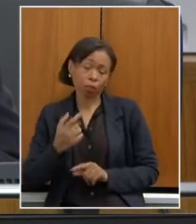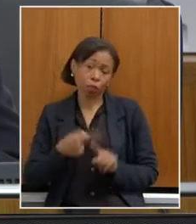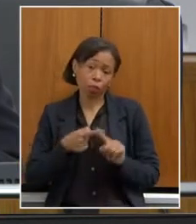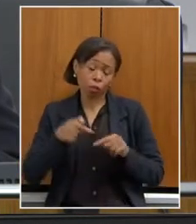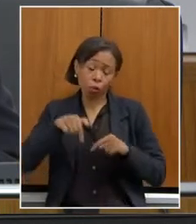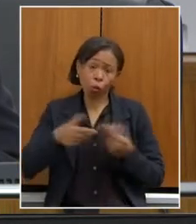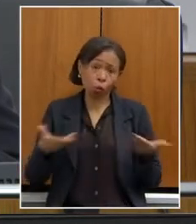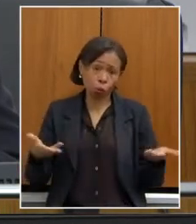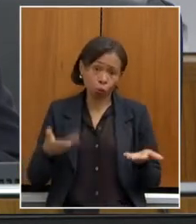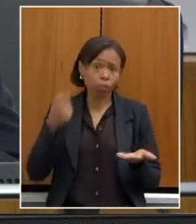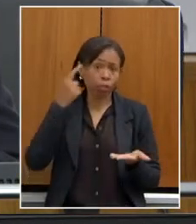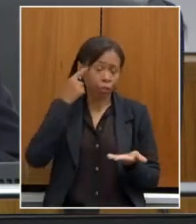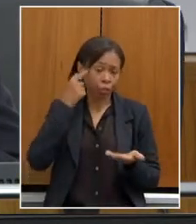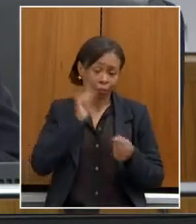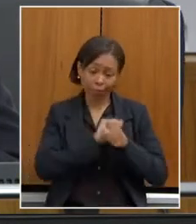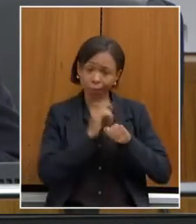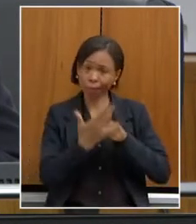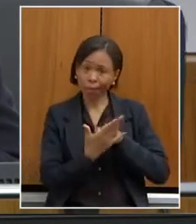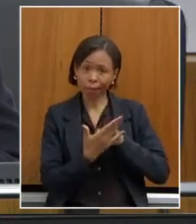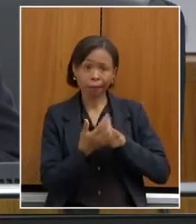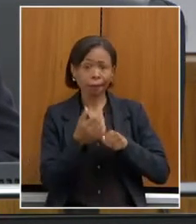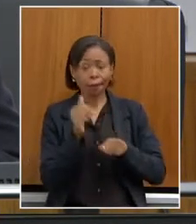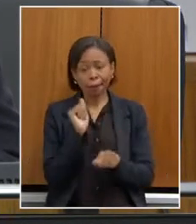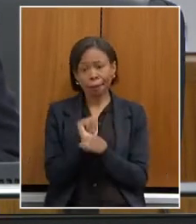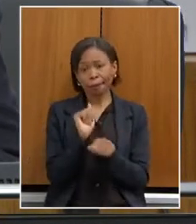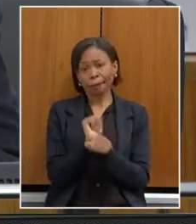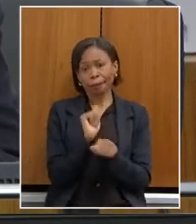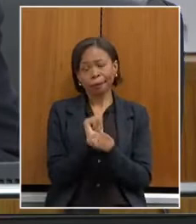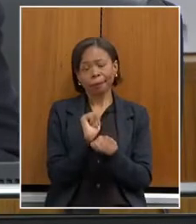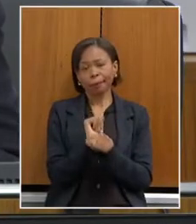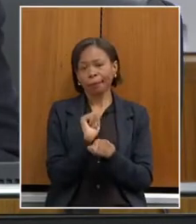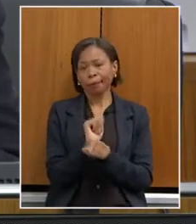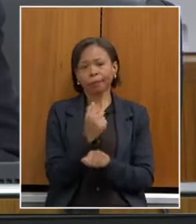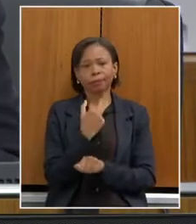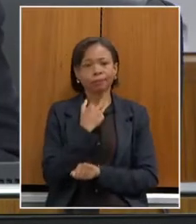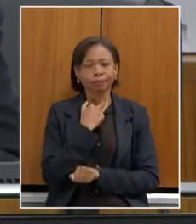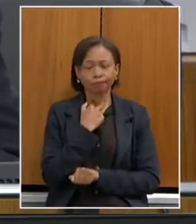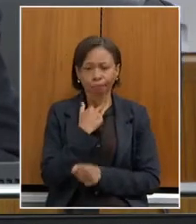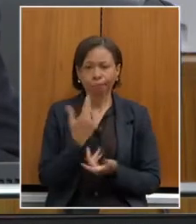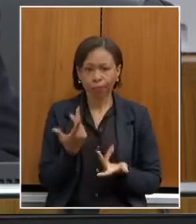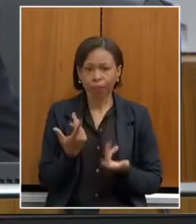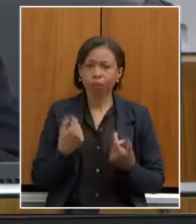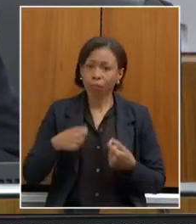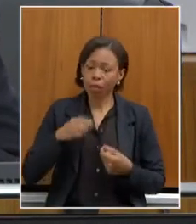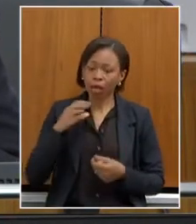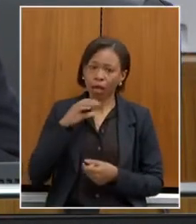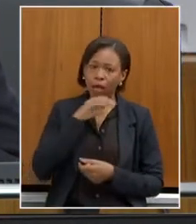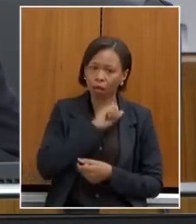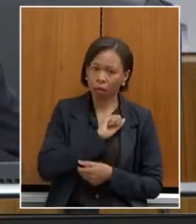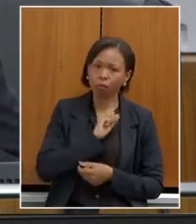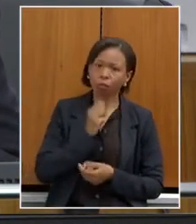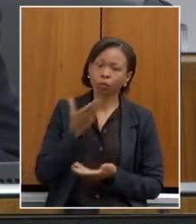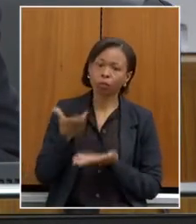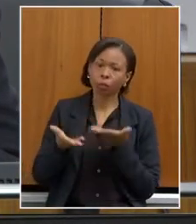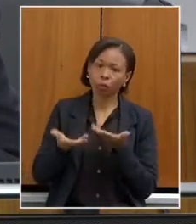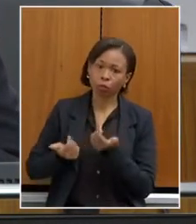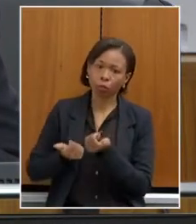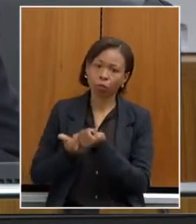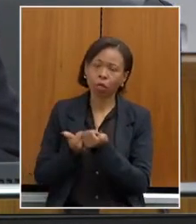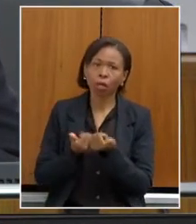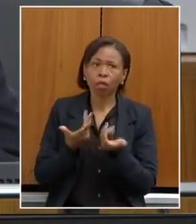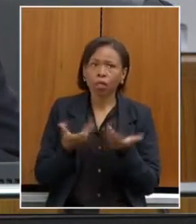a COVID que não podemos esperar ter isso e as emendas então mas assim não existe